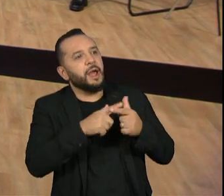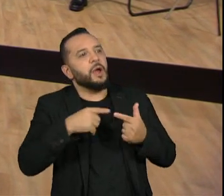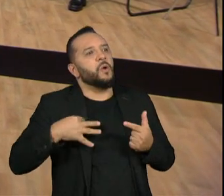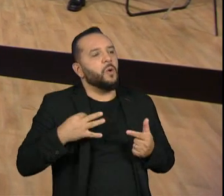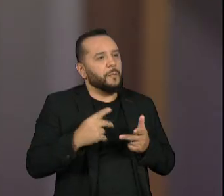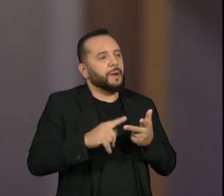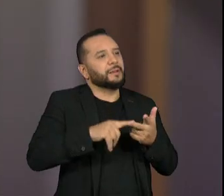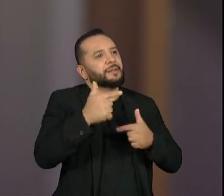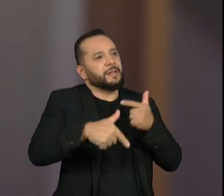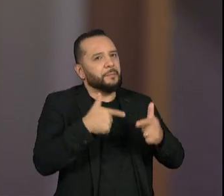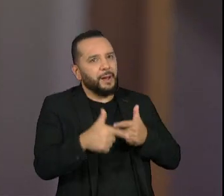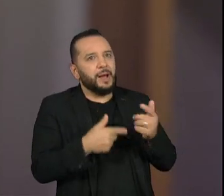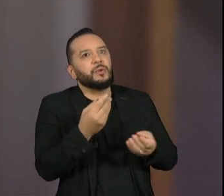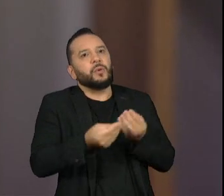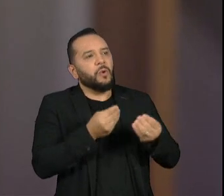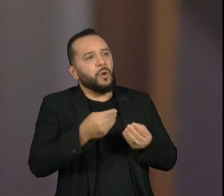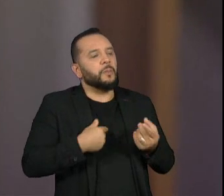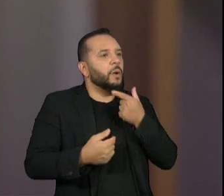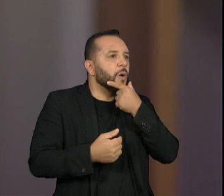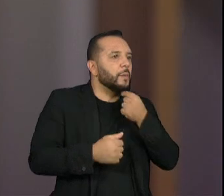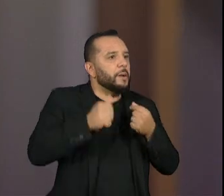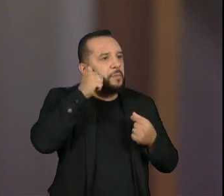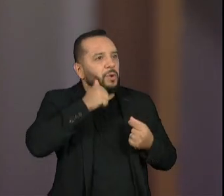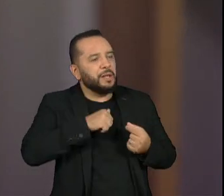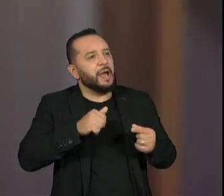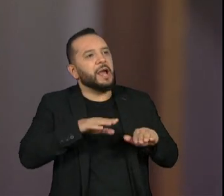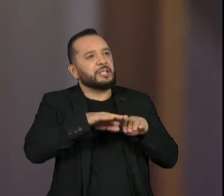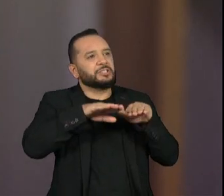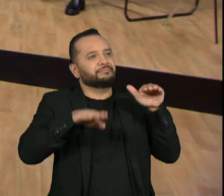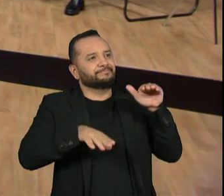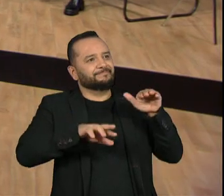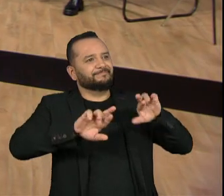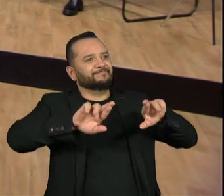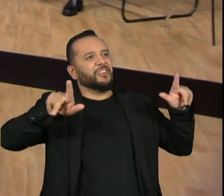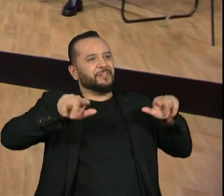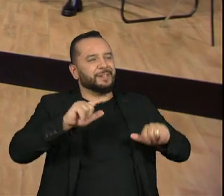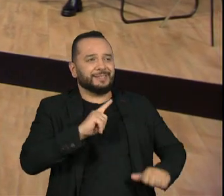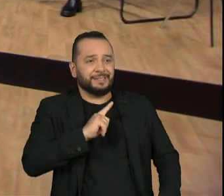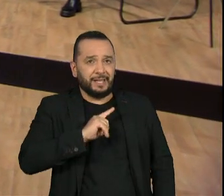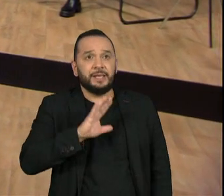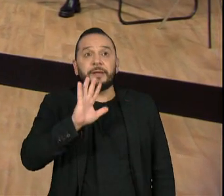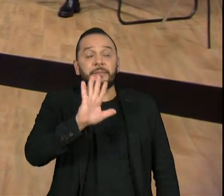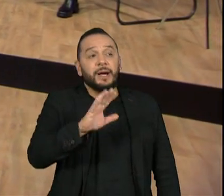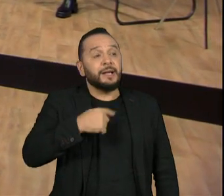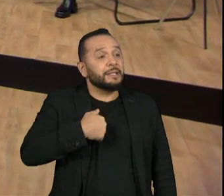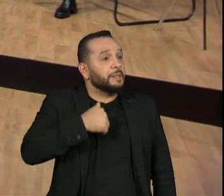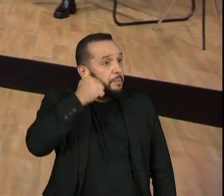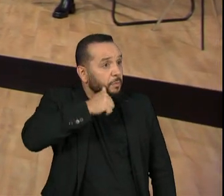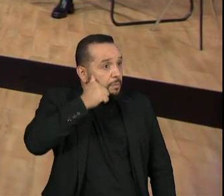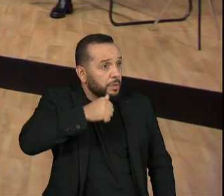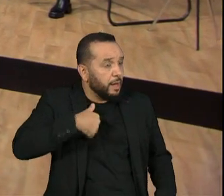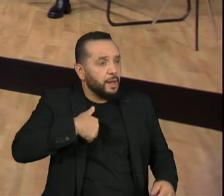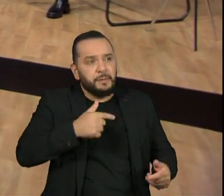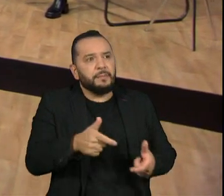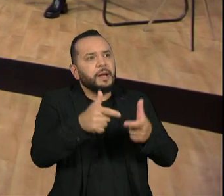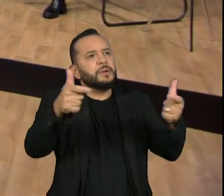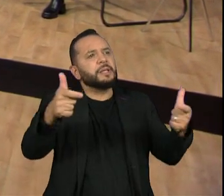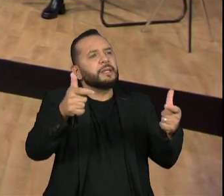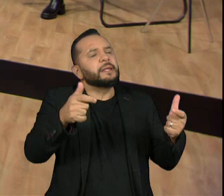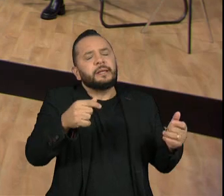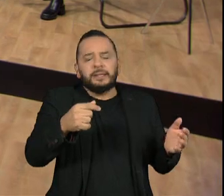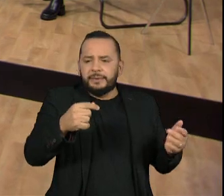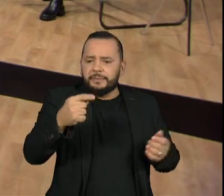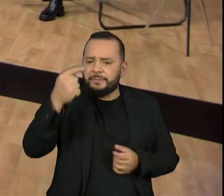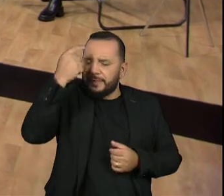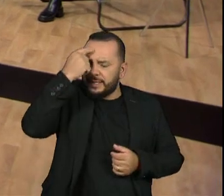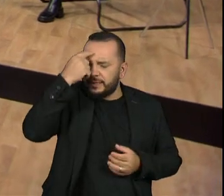a desigualdade de gênero, você escreveu o seguinte: arriscamos dizer que a maioria de nós nem sequer se pergunta como gostaria de se vestir